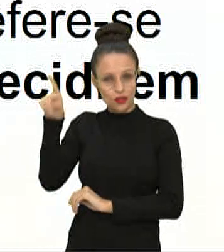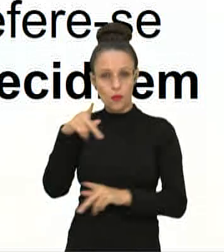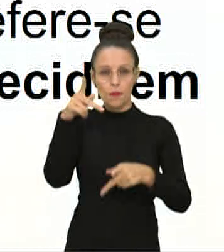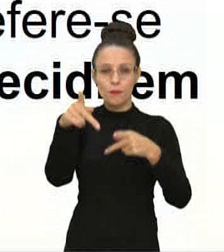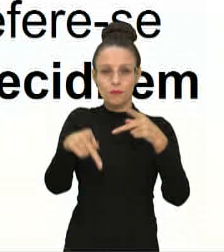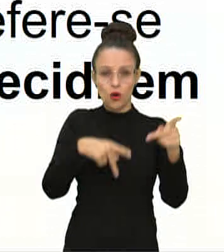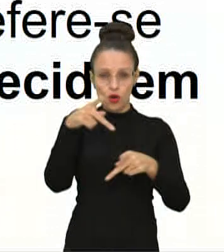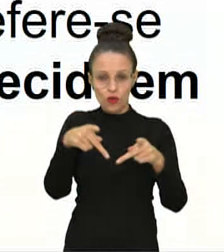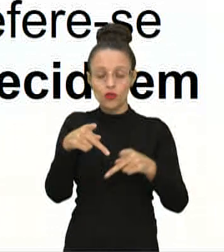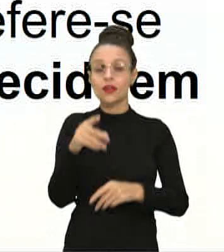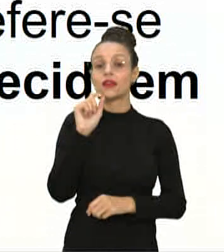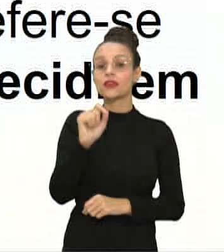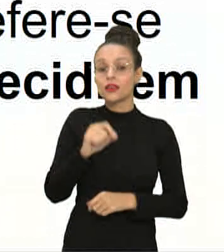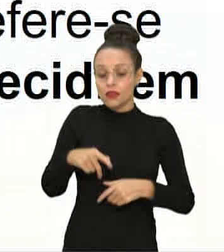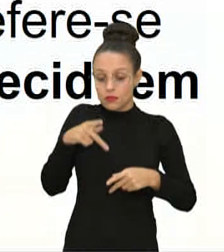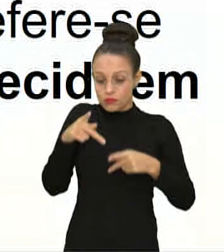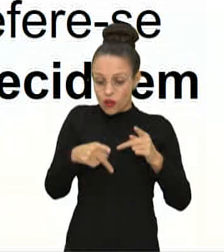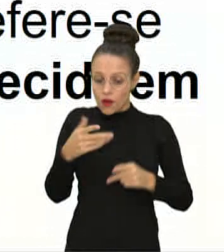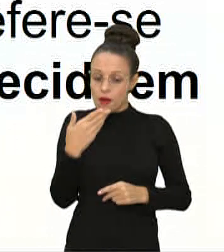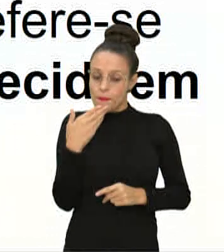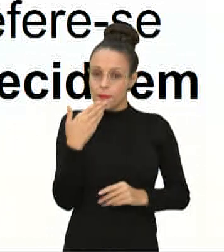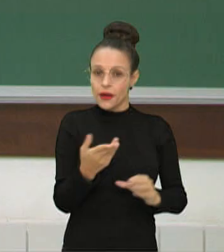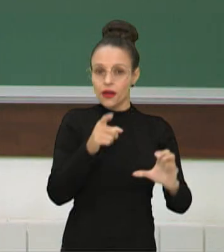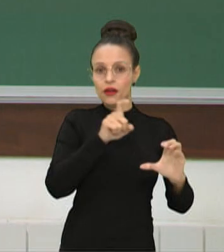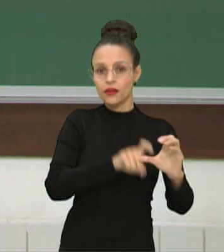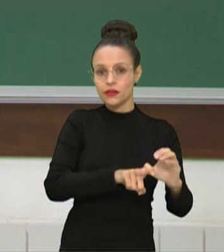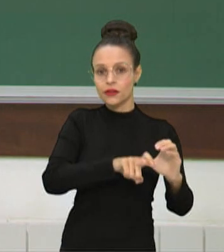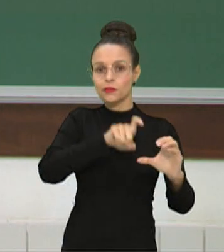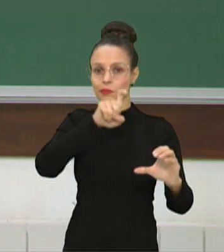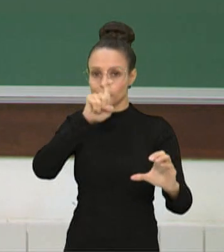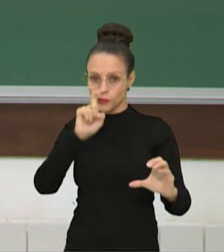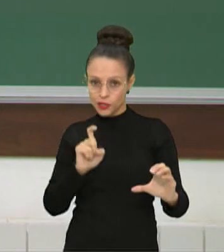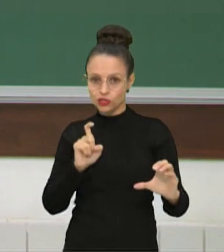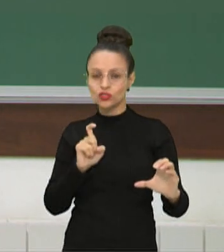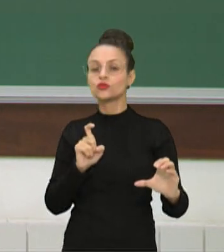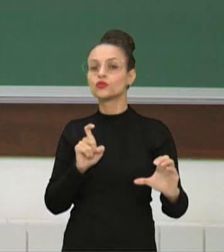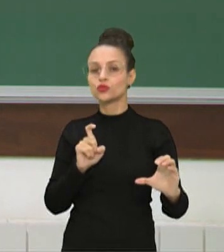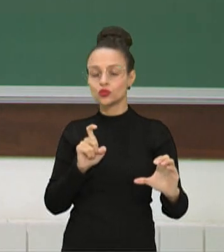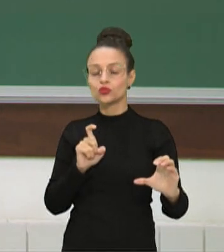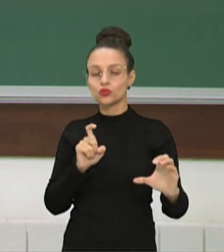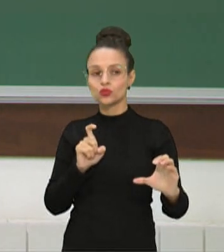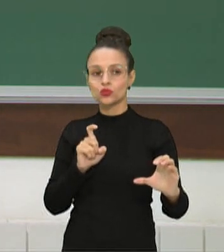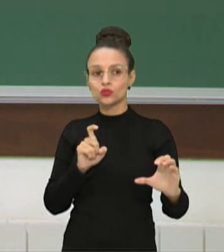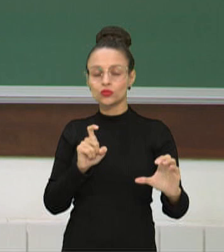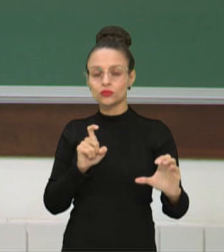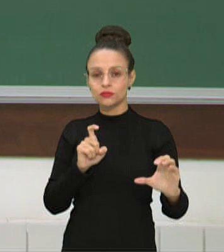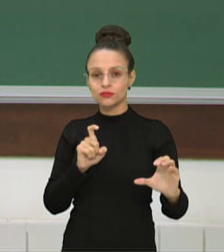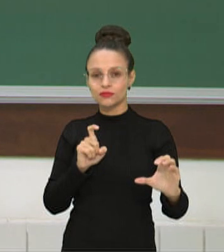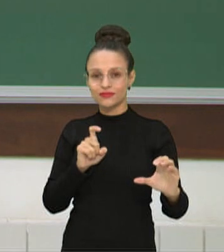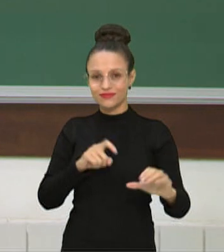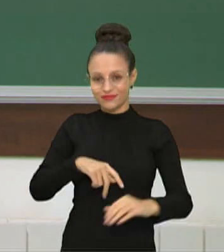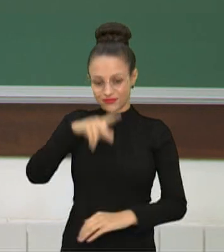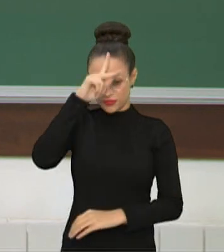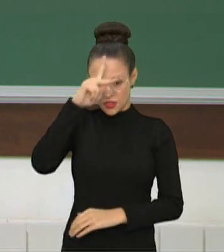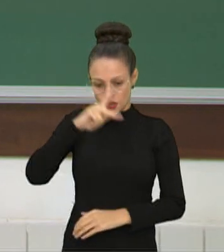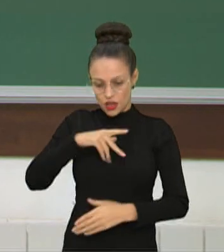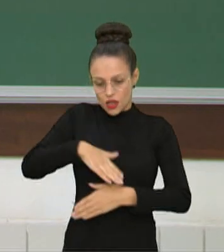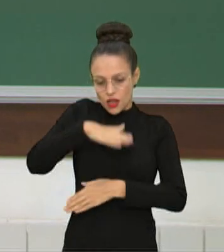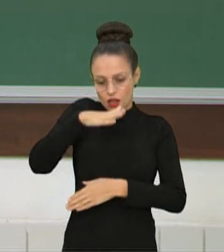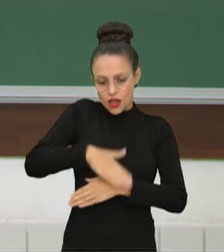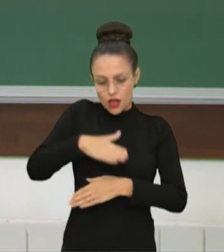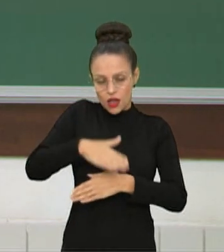quem pede o separatismo vai chamar a atenção. A autodeterminação dos povos. Eu